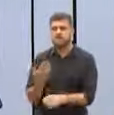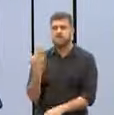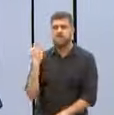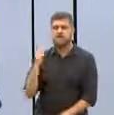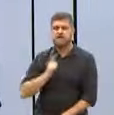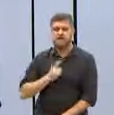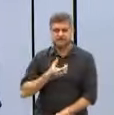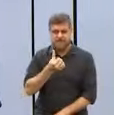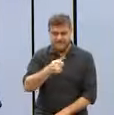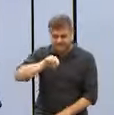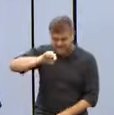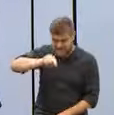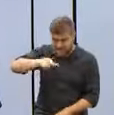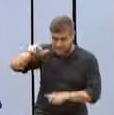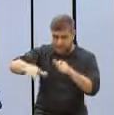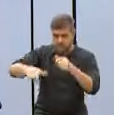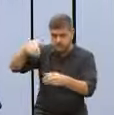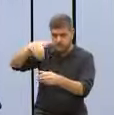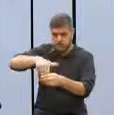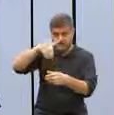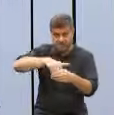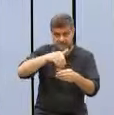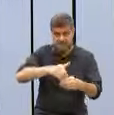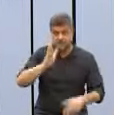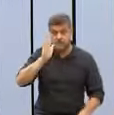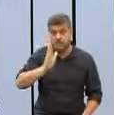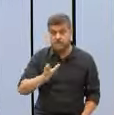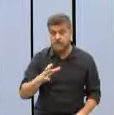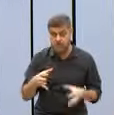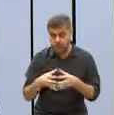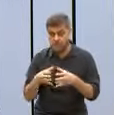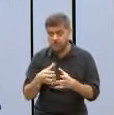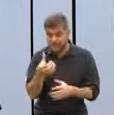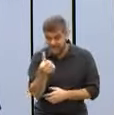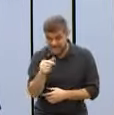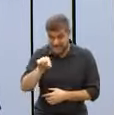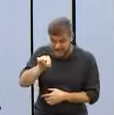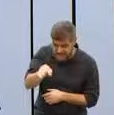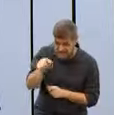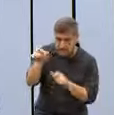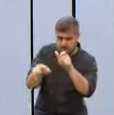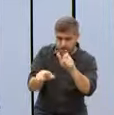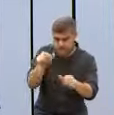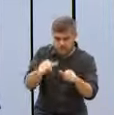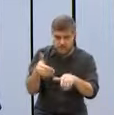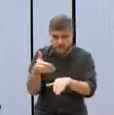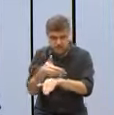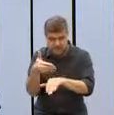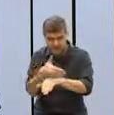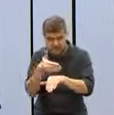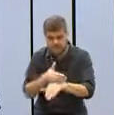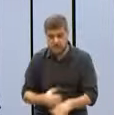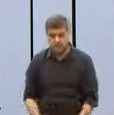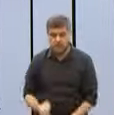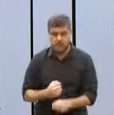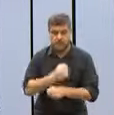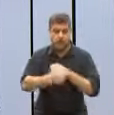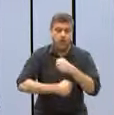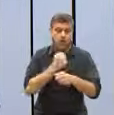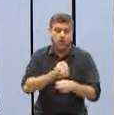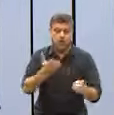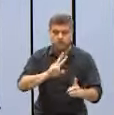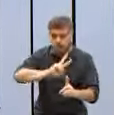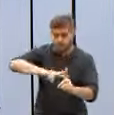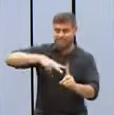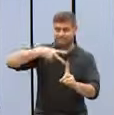pouco mais de 6.000 eleitores participantes, mesmo assim já tinha tido um acréscimo na participação, mas esse